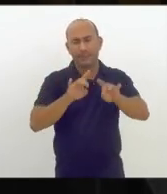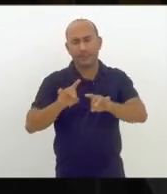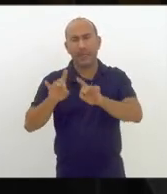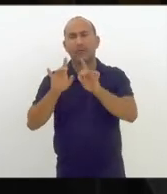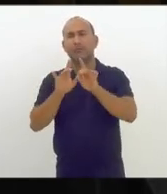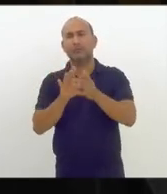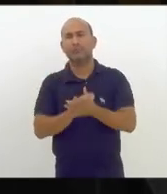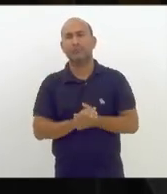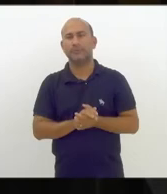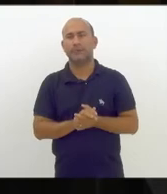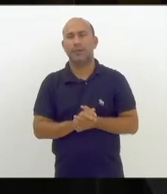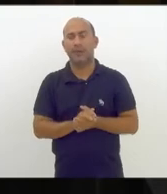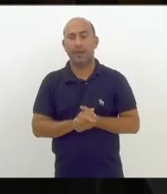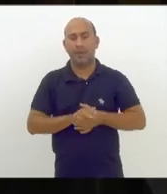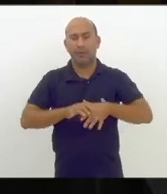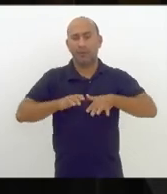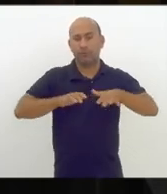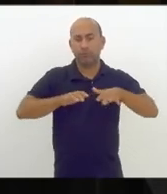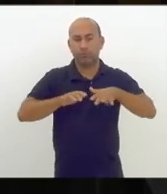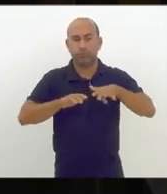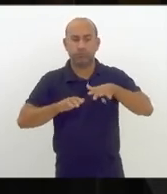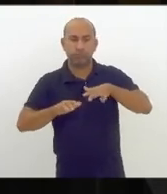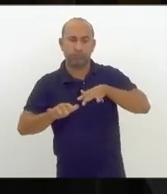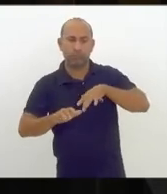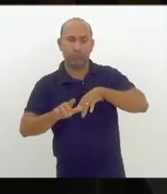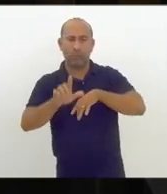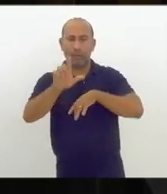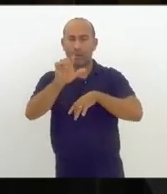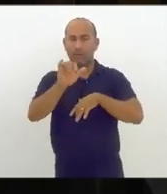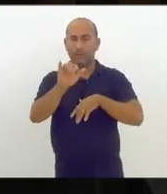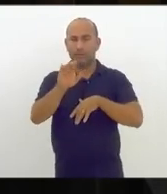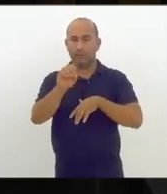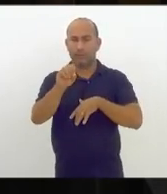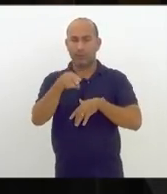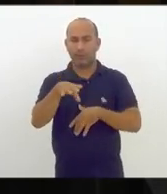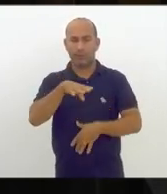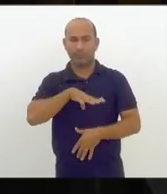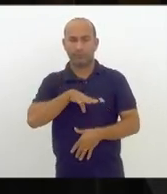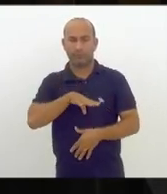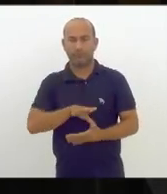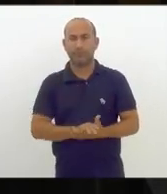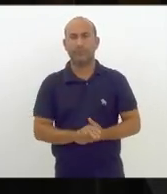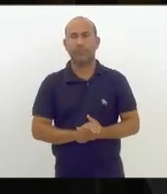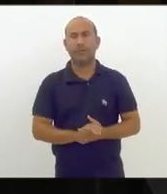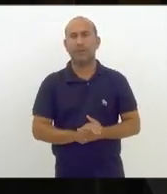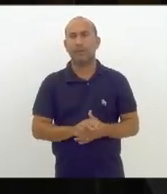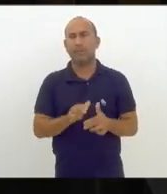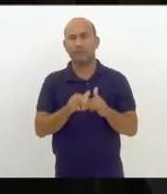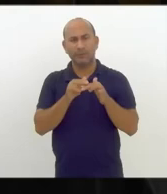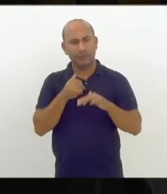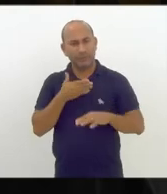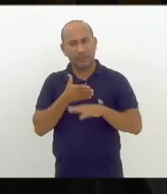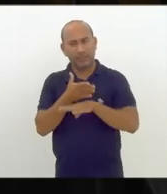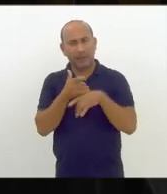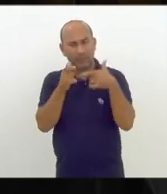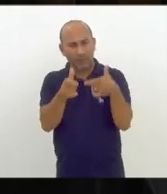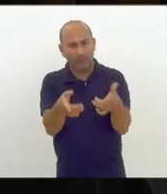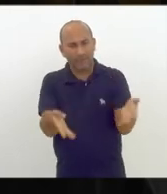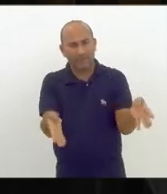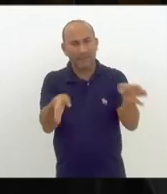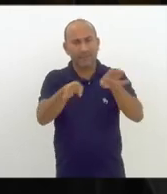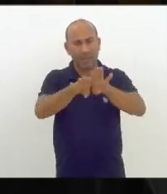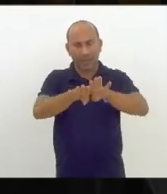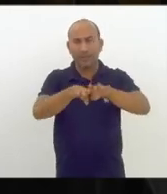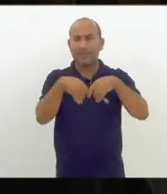E terremoto em Lisboa, precisavam de dinheiro, aquela coisa toda. Você, para entrar em Diamantina, era um lugar fechado, né? Você tinha que